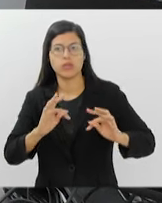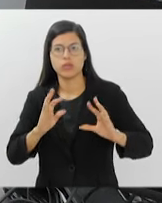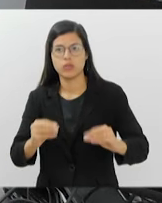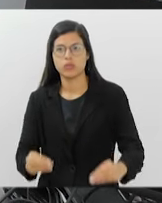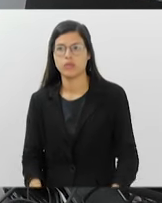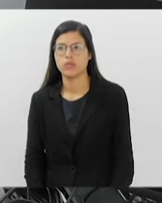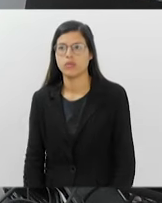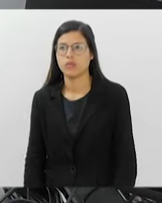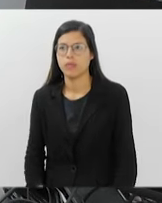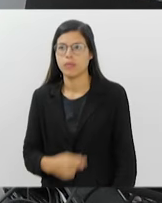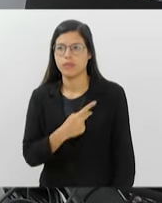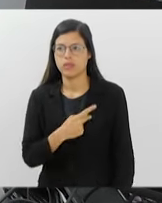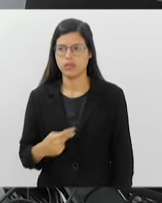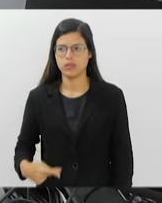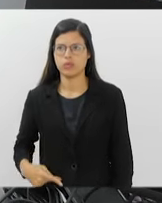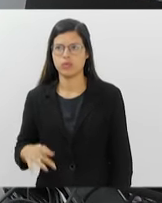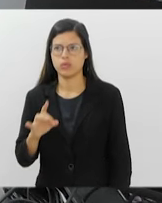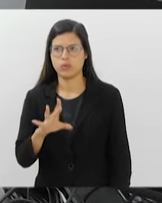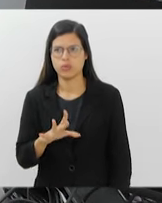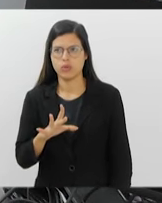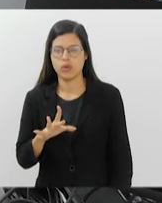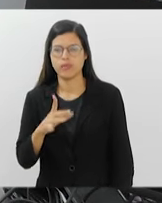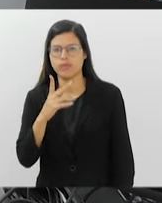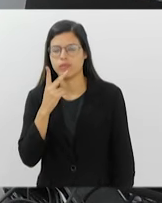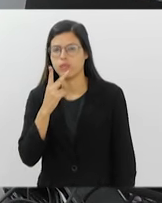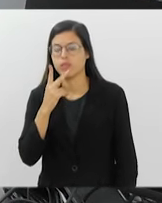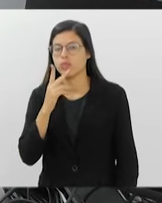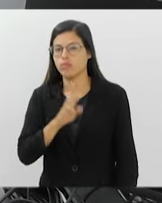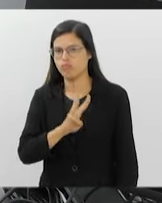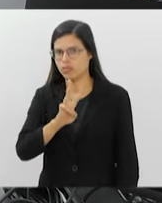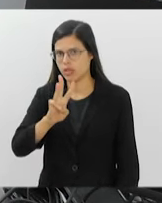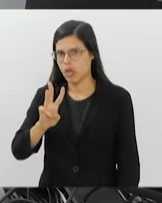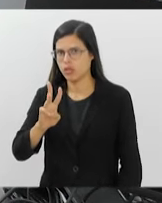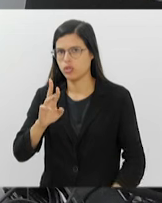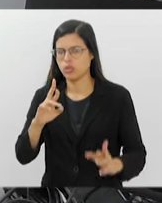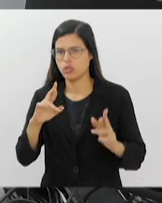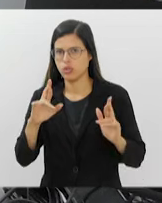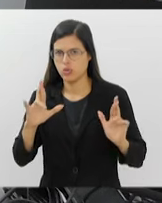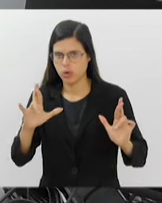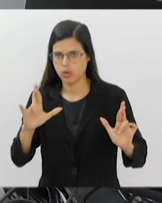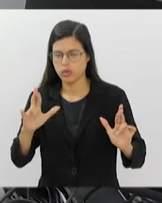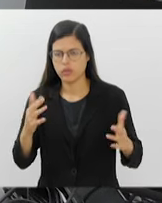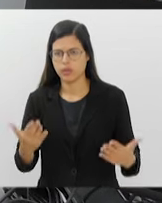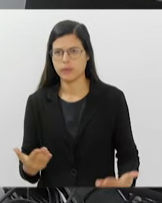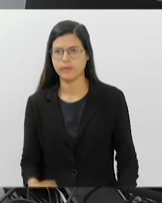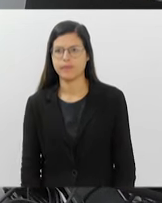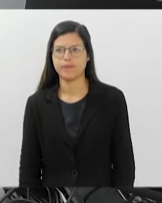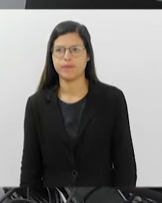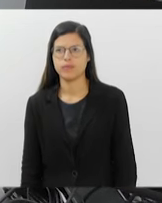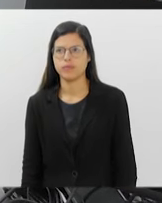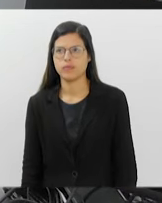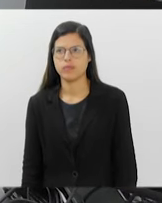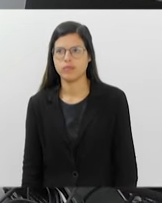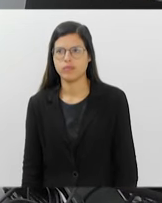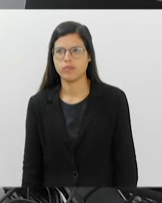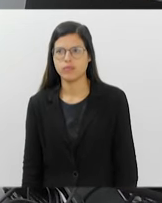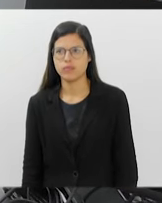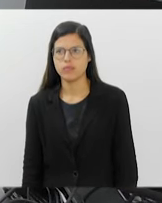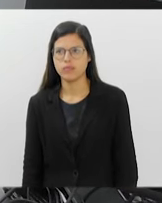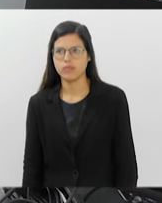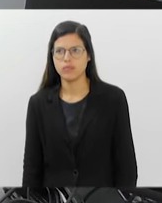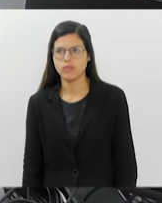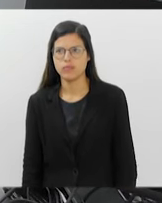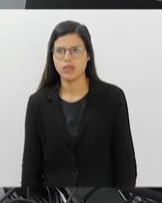Claro queria só consignar aqui ó site oficial do Roque R site oficial do Roque Henri não não